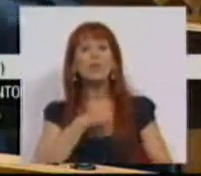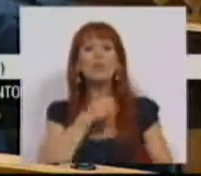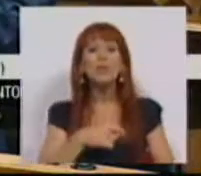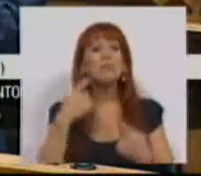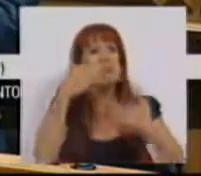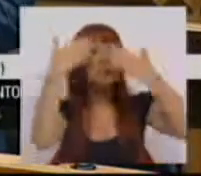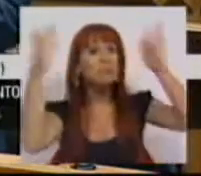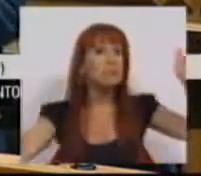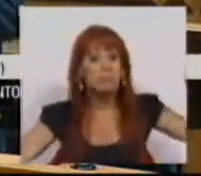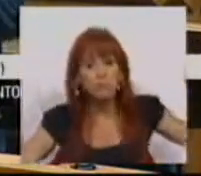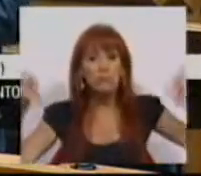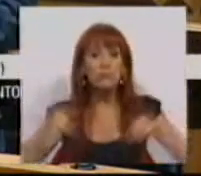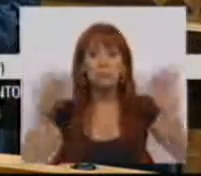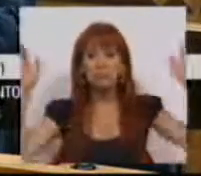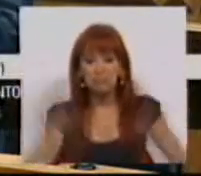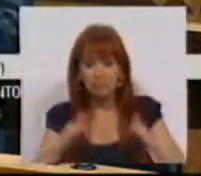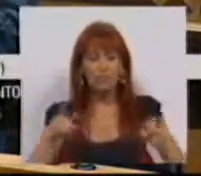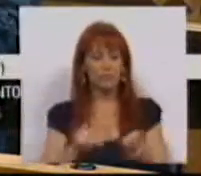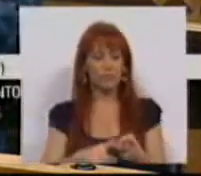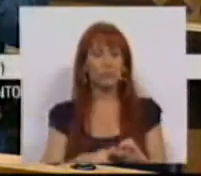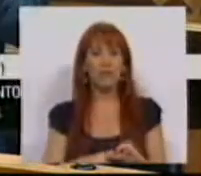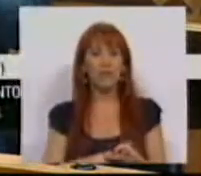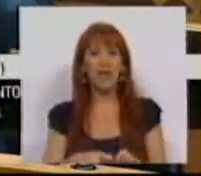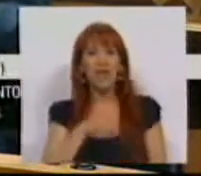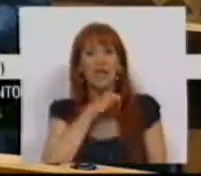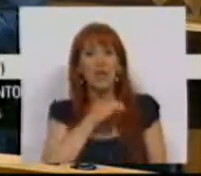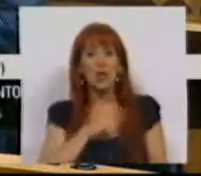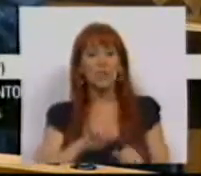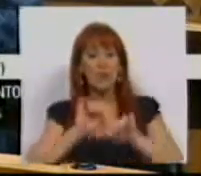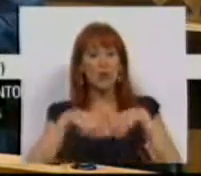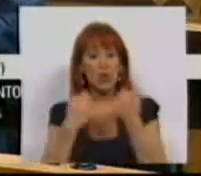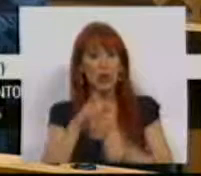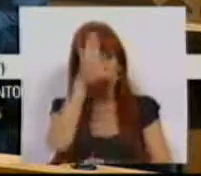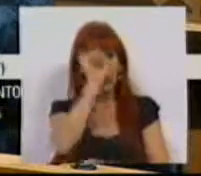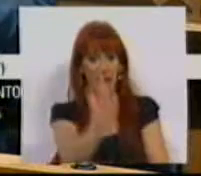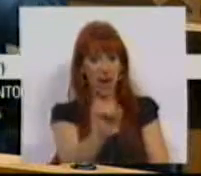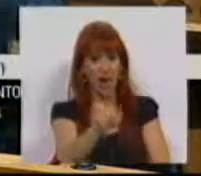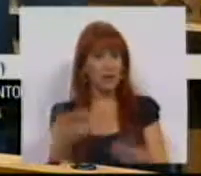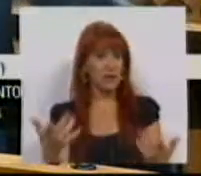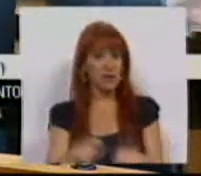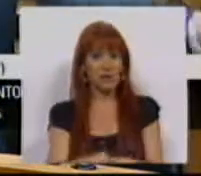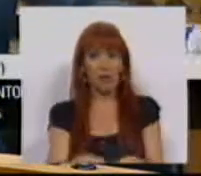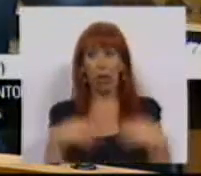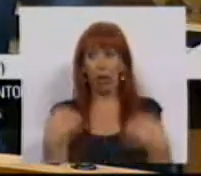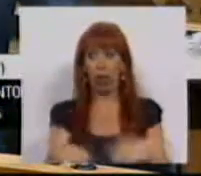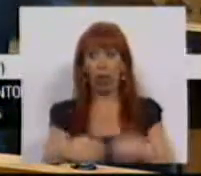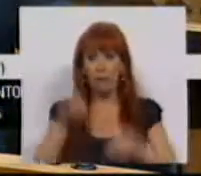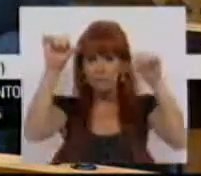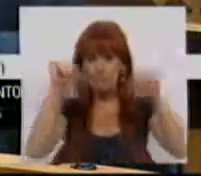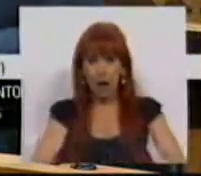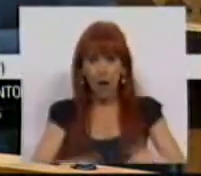legitimidade democrática diminuída, a legitimação social deste governo está pelas ruas da